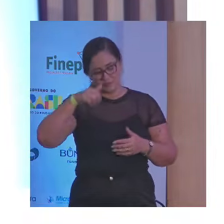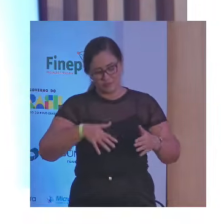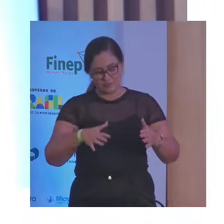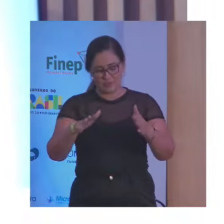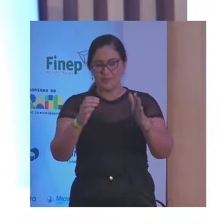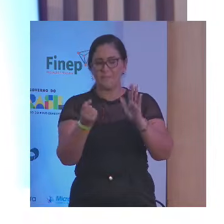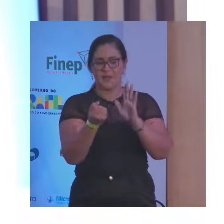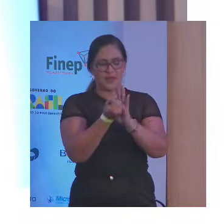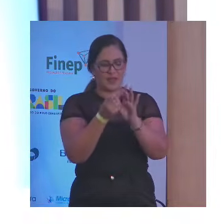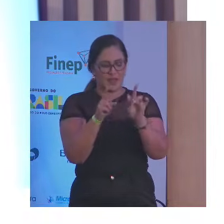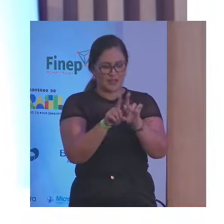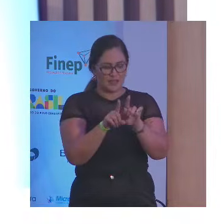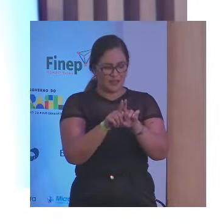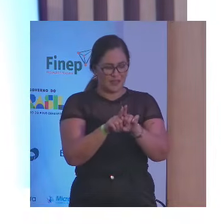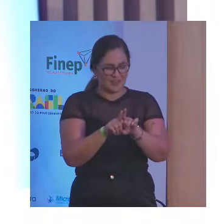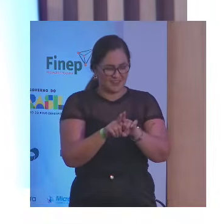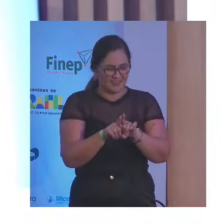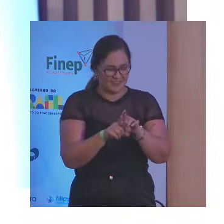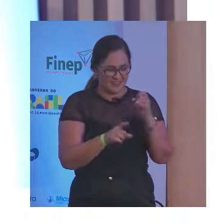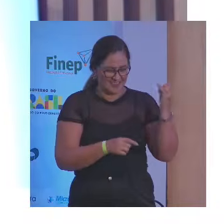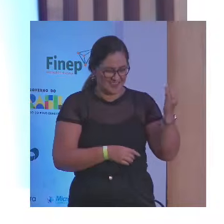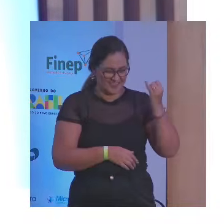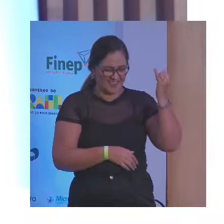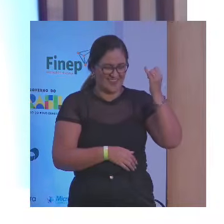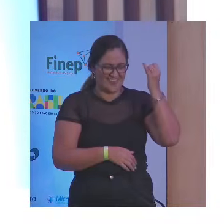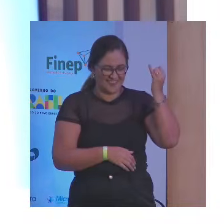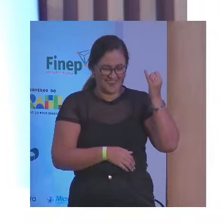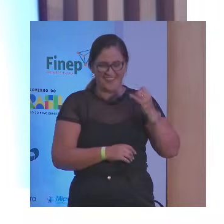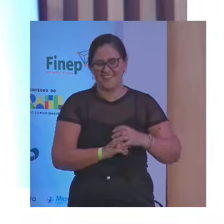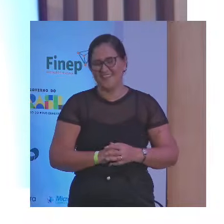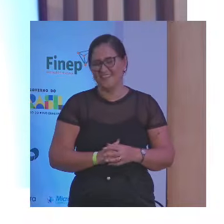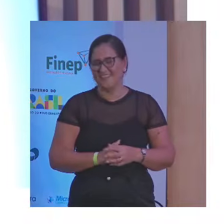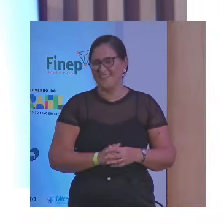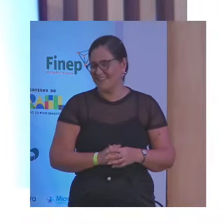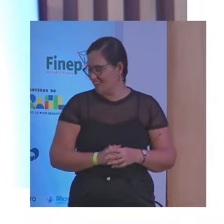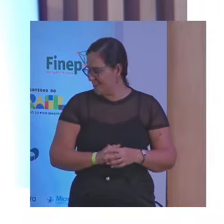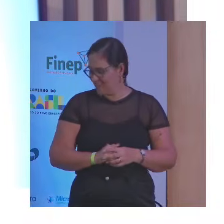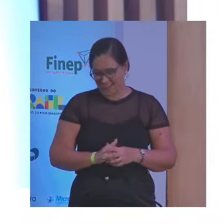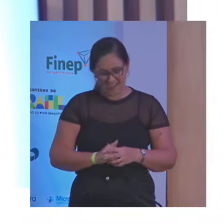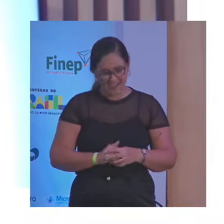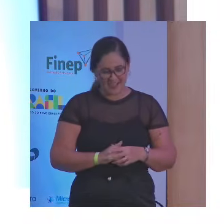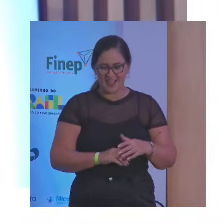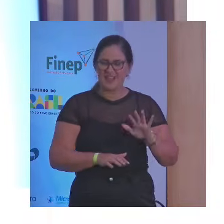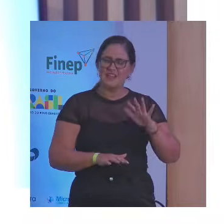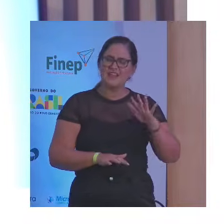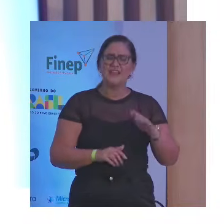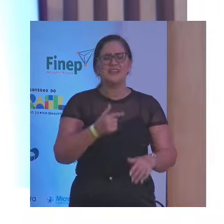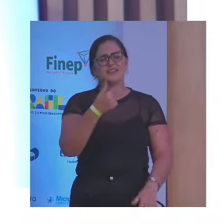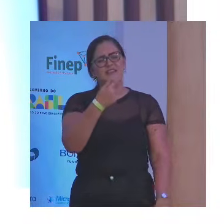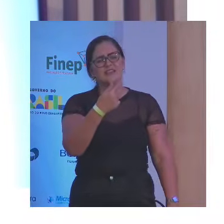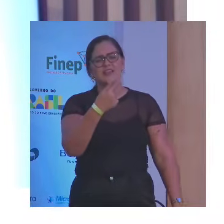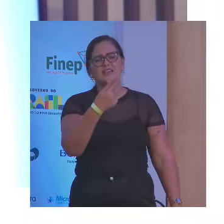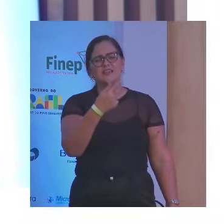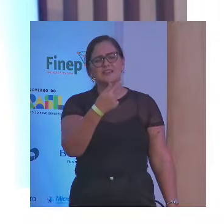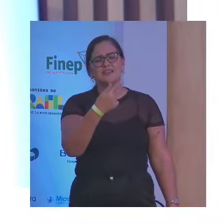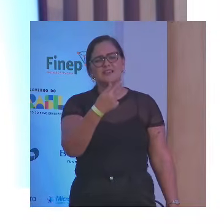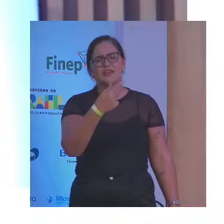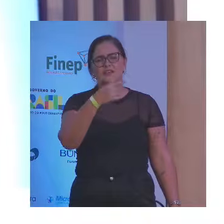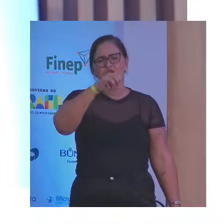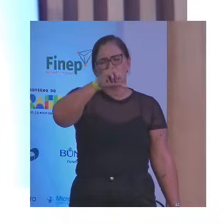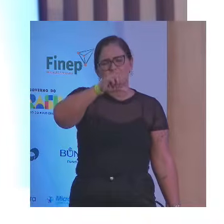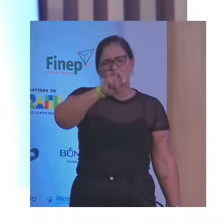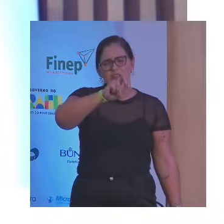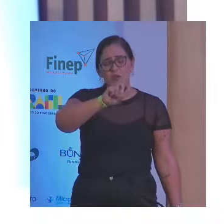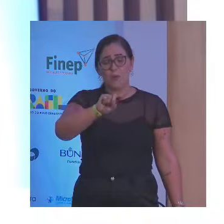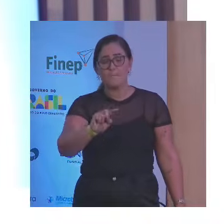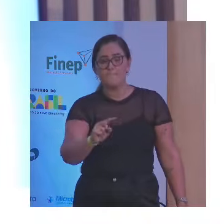marcada também por um importante sistema de mangues, né? Com cerca de 795